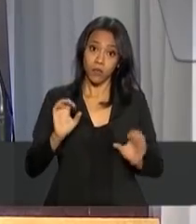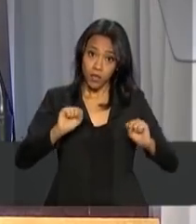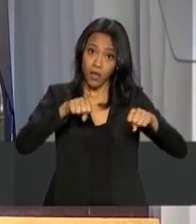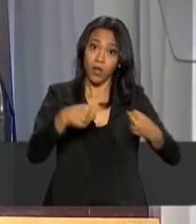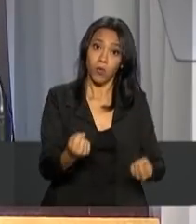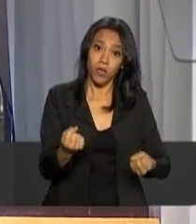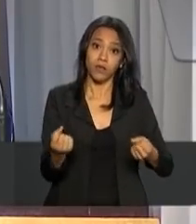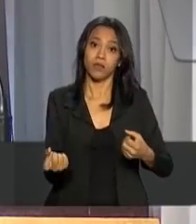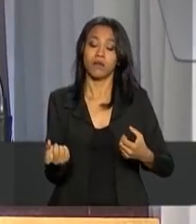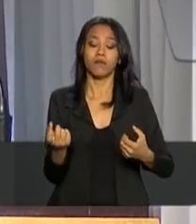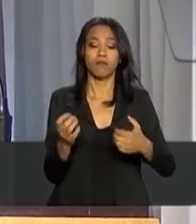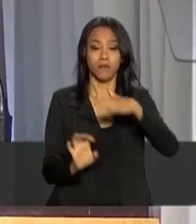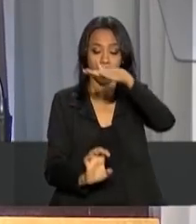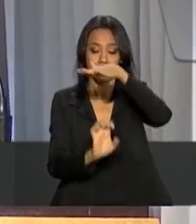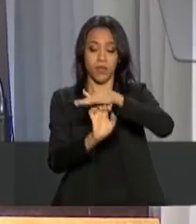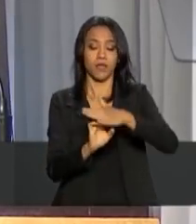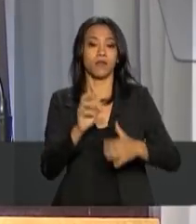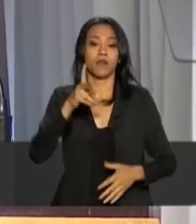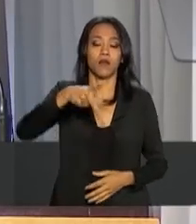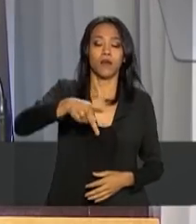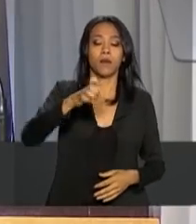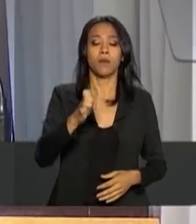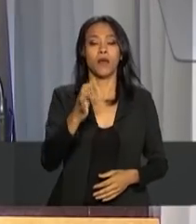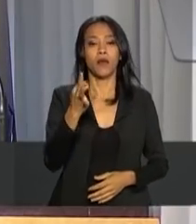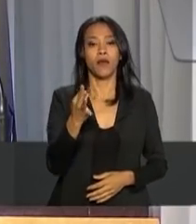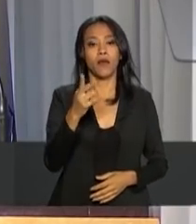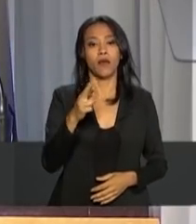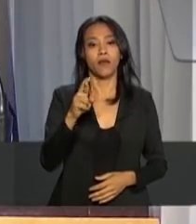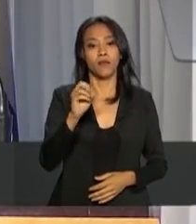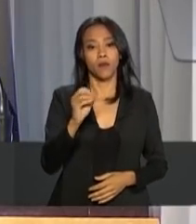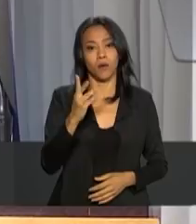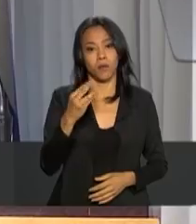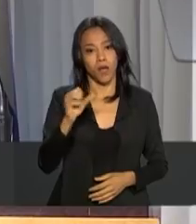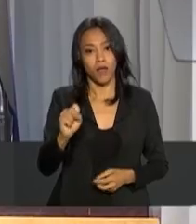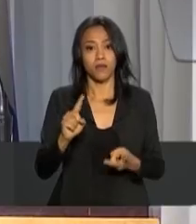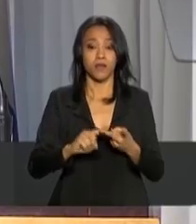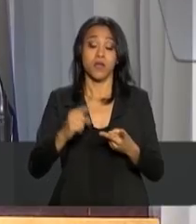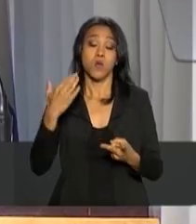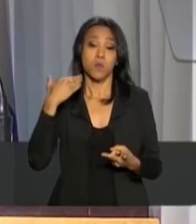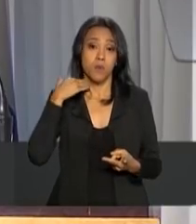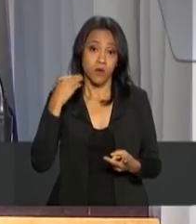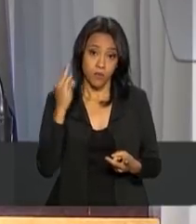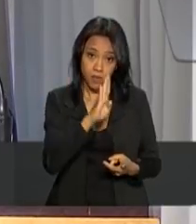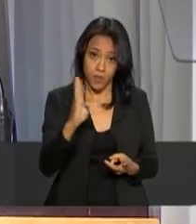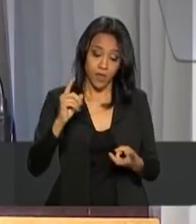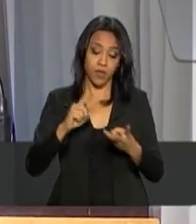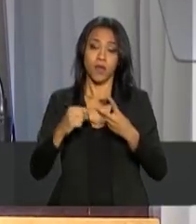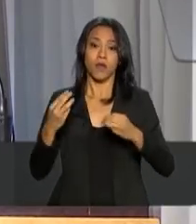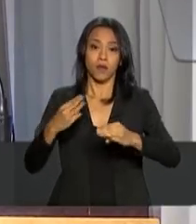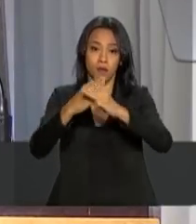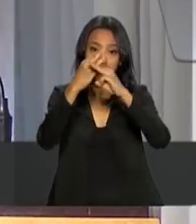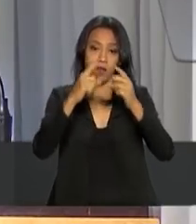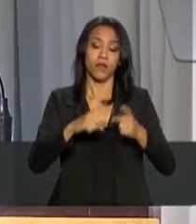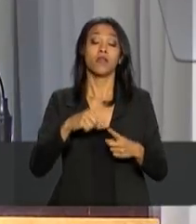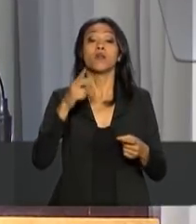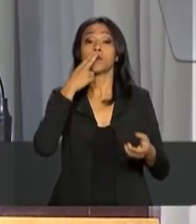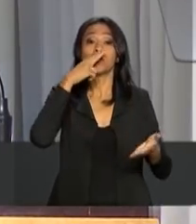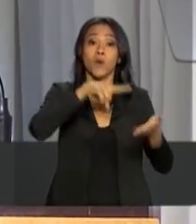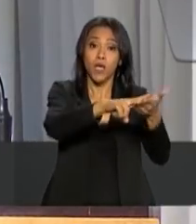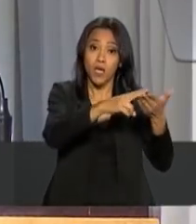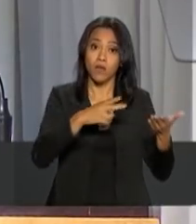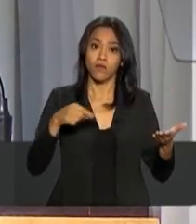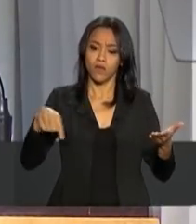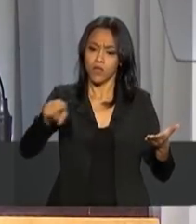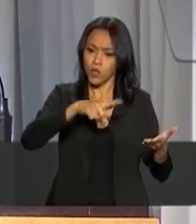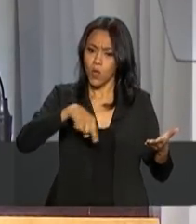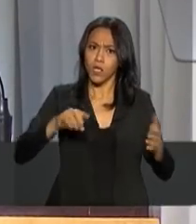só a Petrobras, é interessante, o Banco do Brasil, a Caixa Econômica Federal, os Correios, tiveram uma recuperação extraordinária. E olhe, como dizia